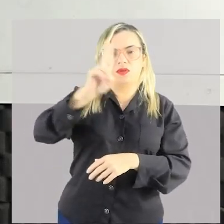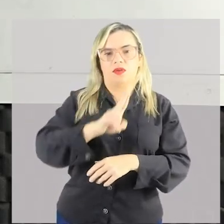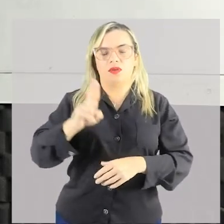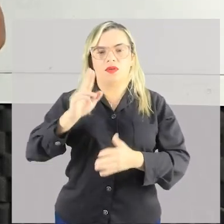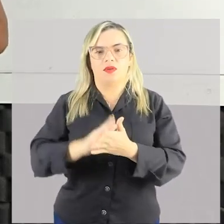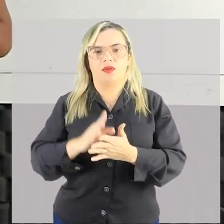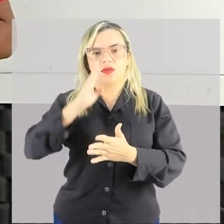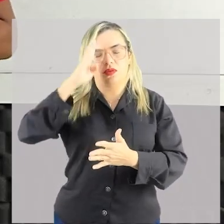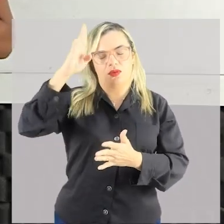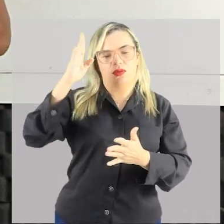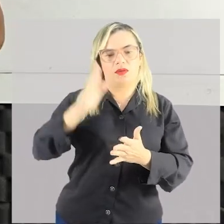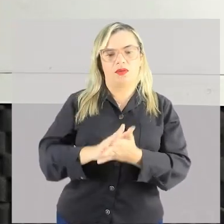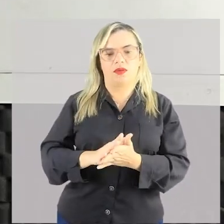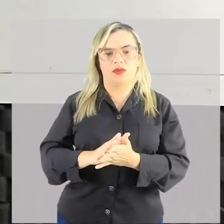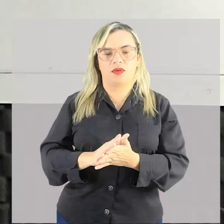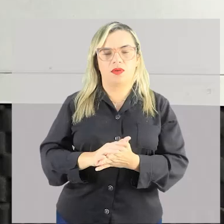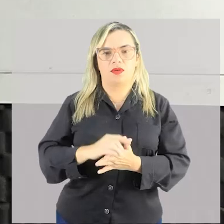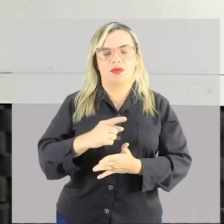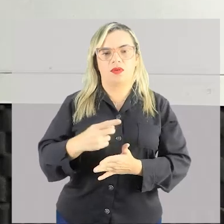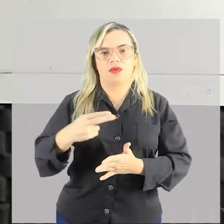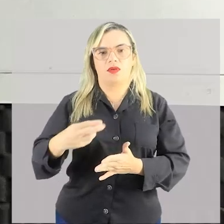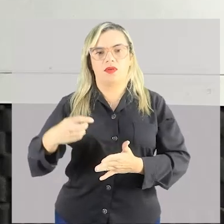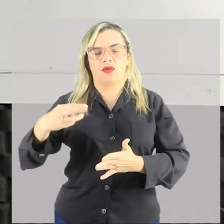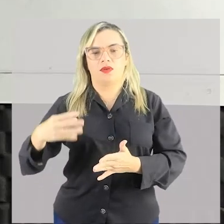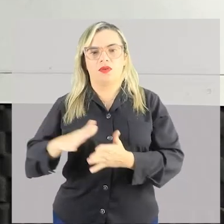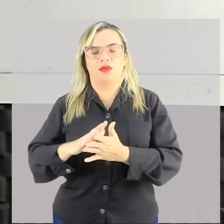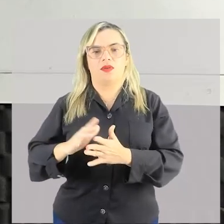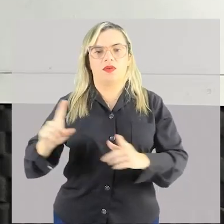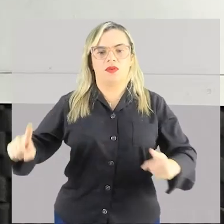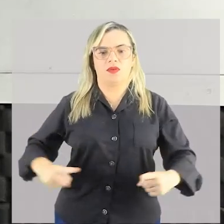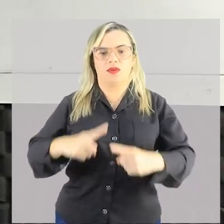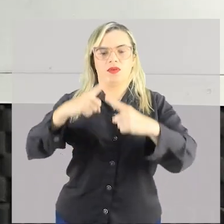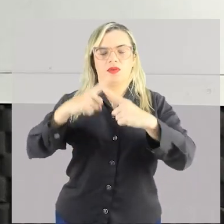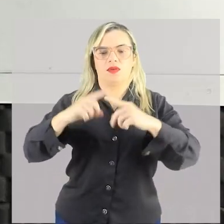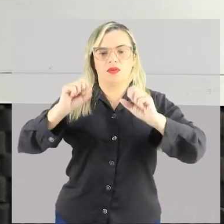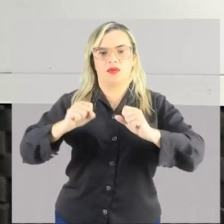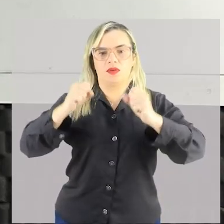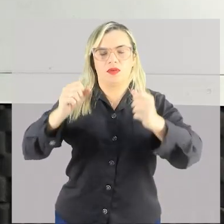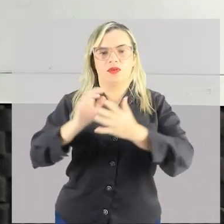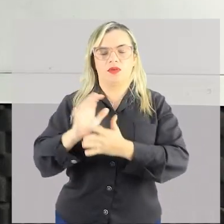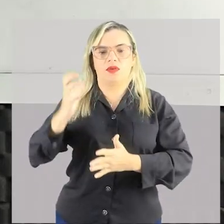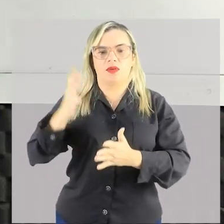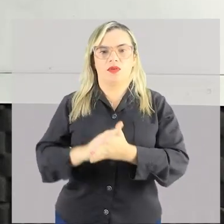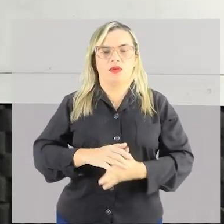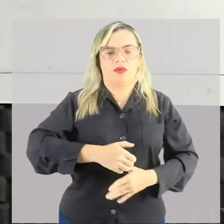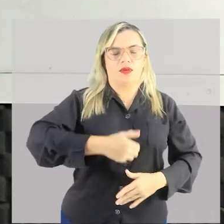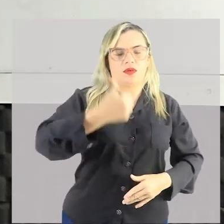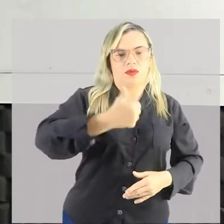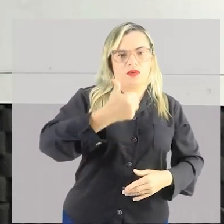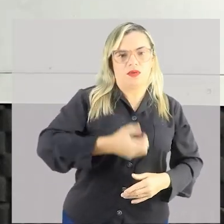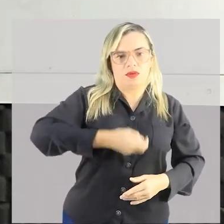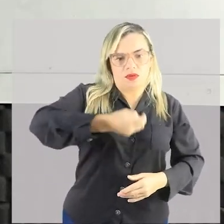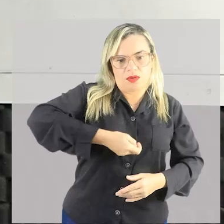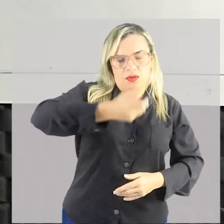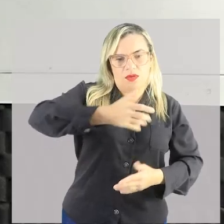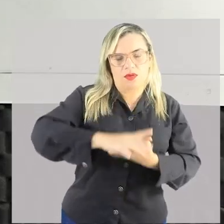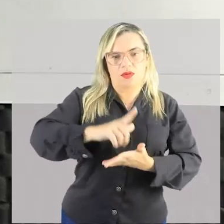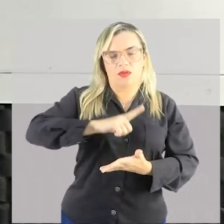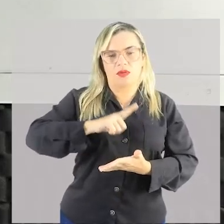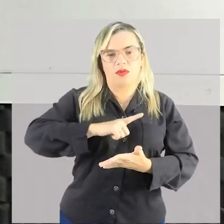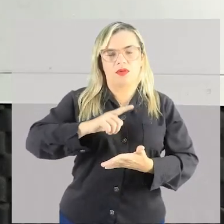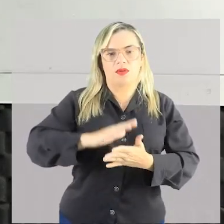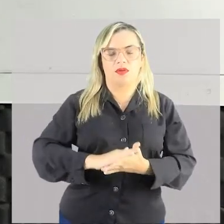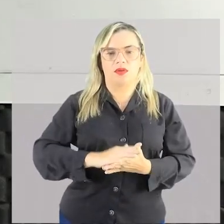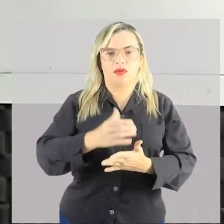fundamental da contagem que você multiplica as possibilidades o primeiro dado que você joga não são seis fis Então você